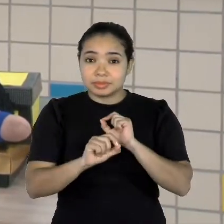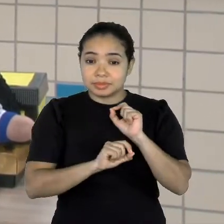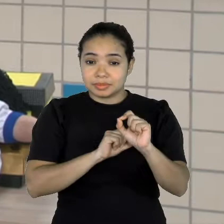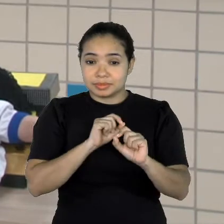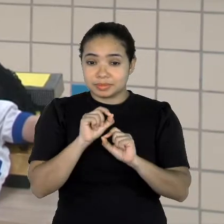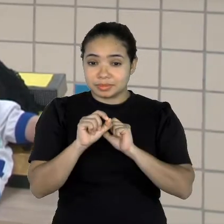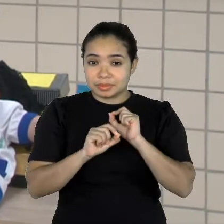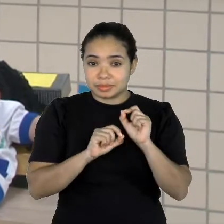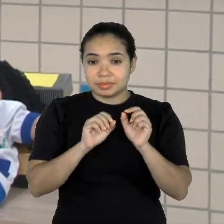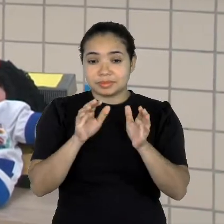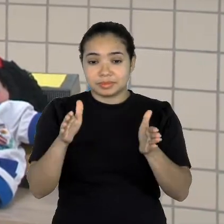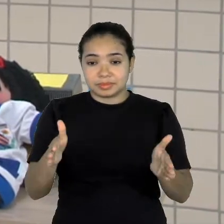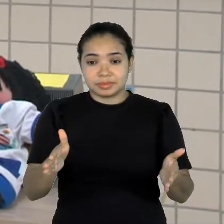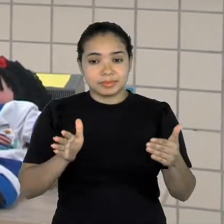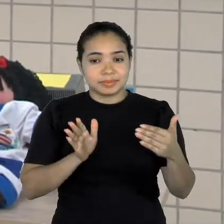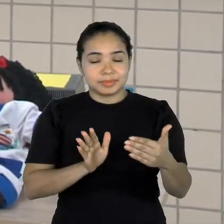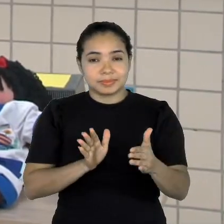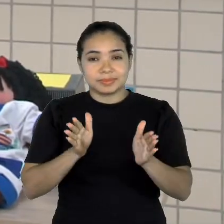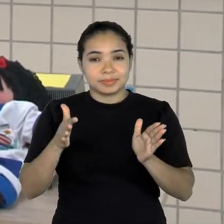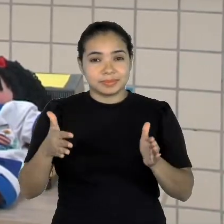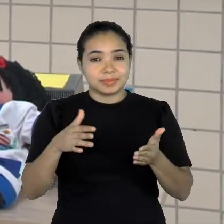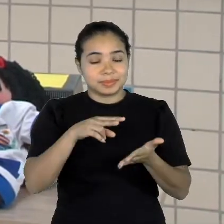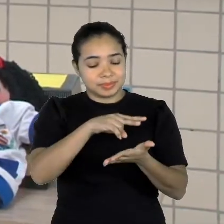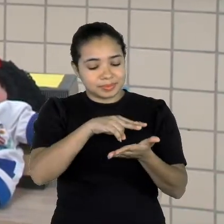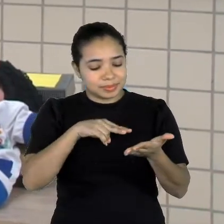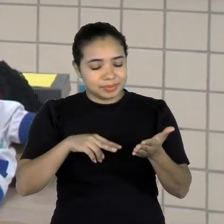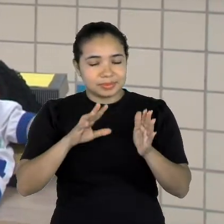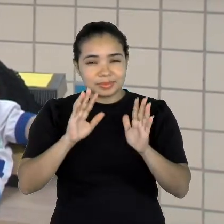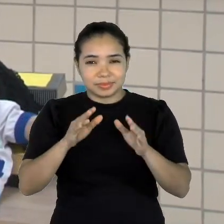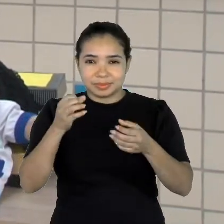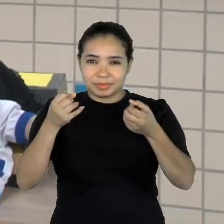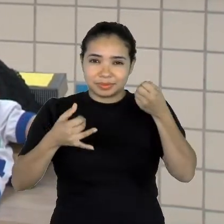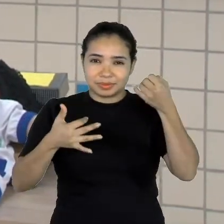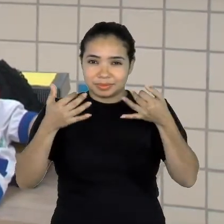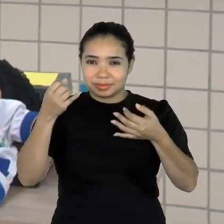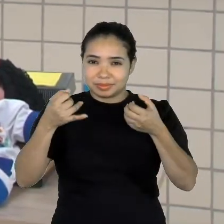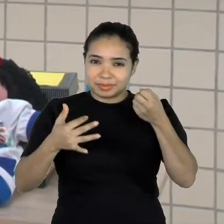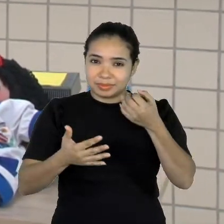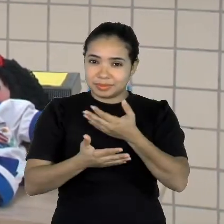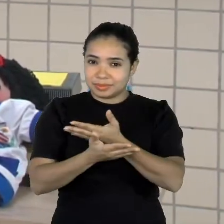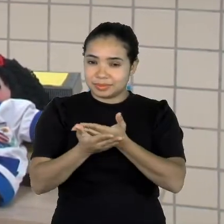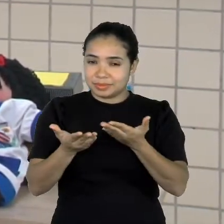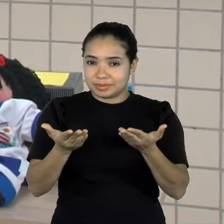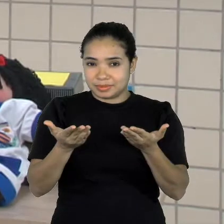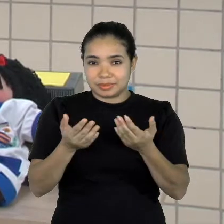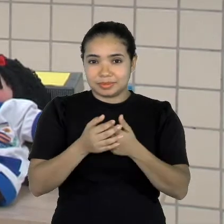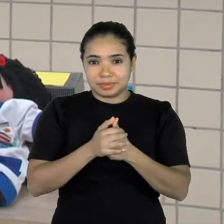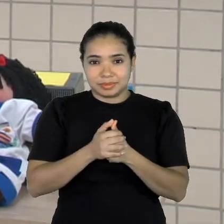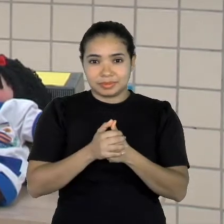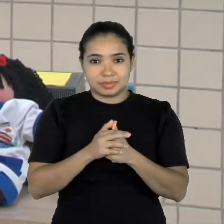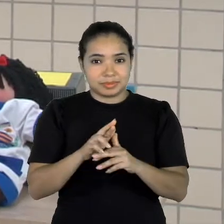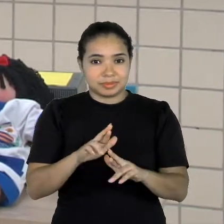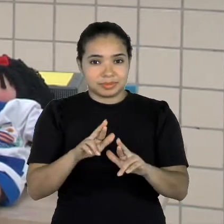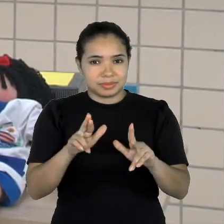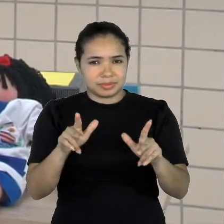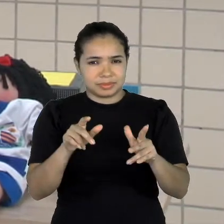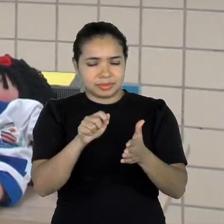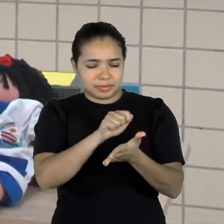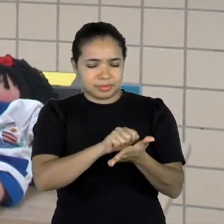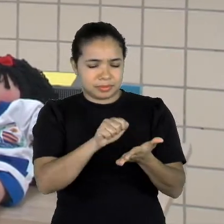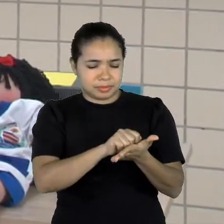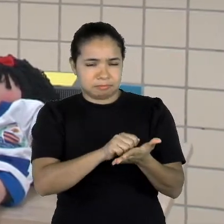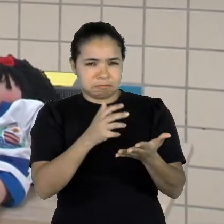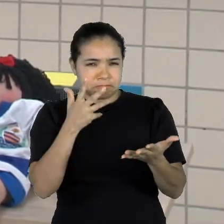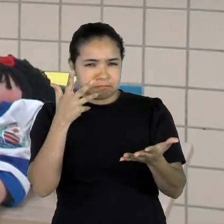nossa caixa, o nosso baú de leitura. Como eu já falei para vocês, não precisa uma coisa diferente, caprichada. Pega uma